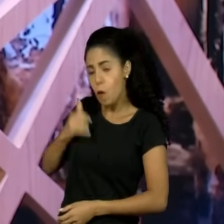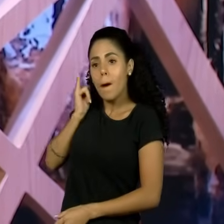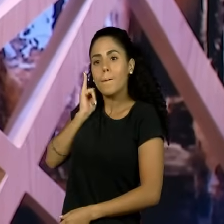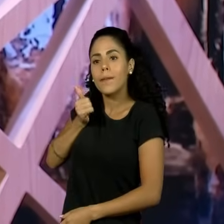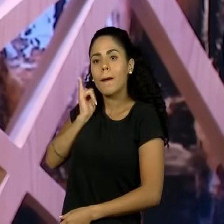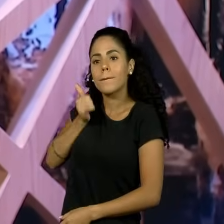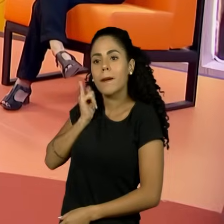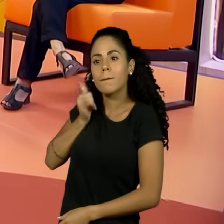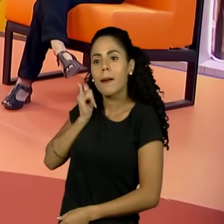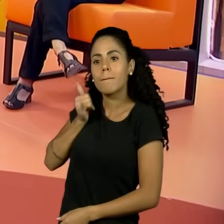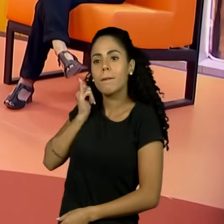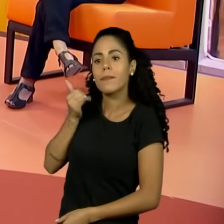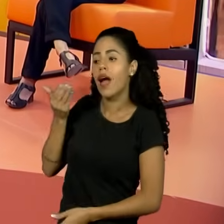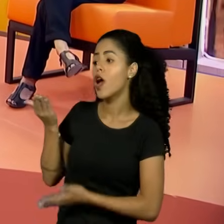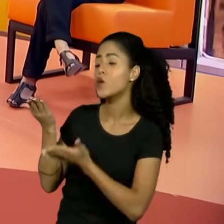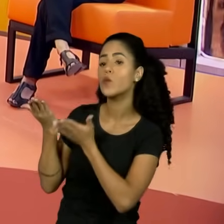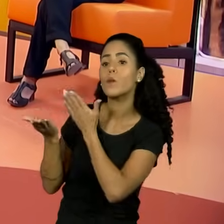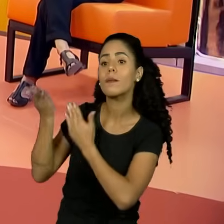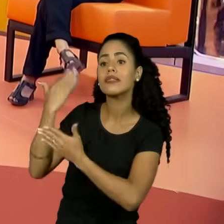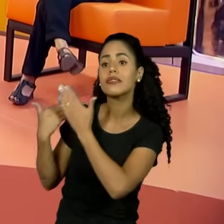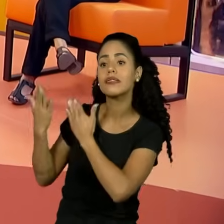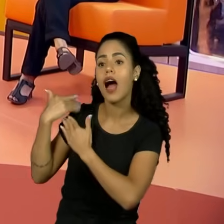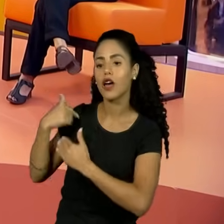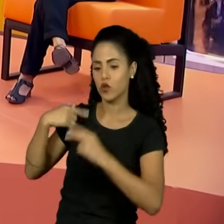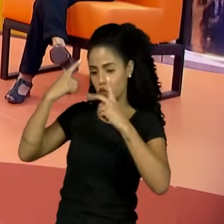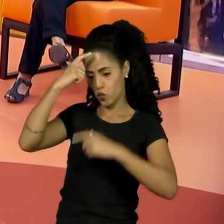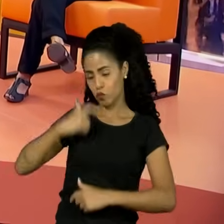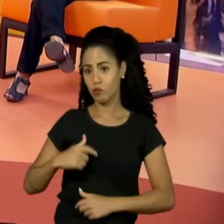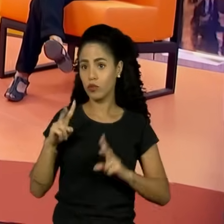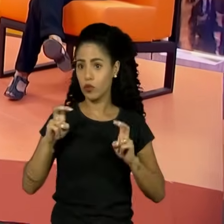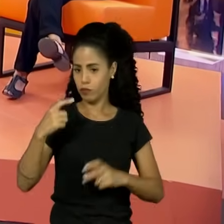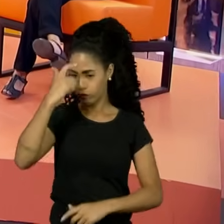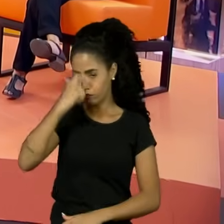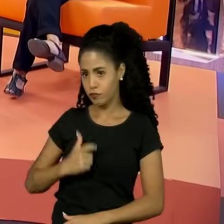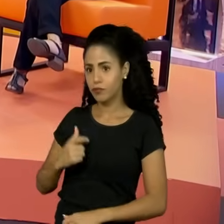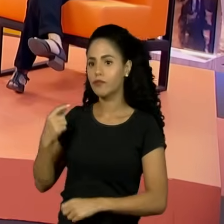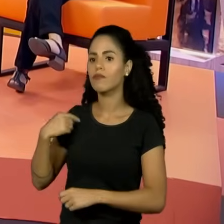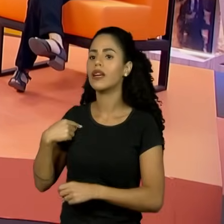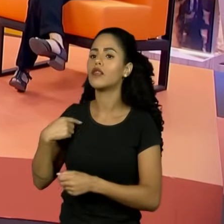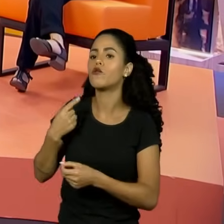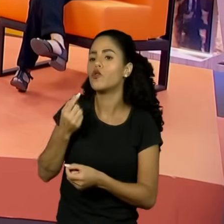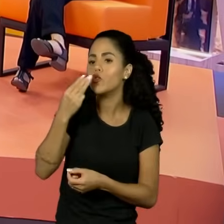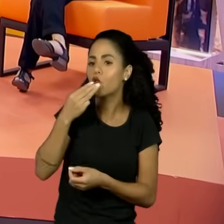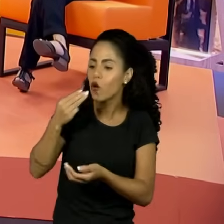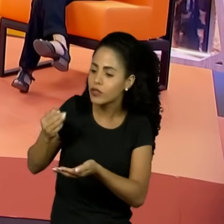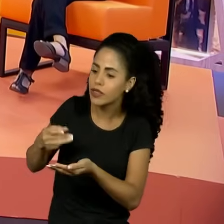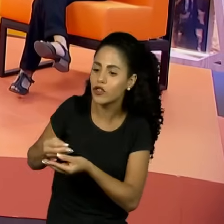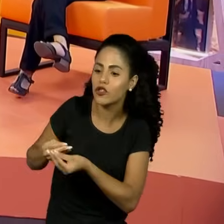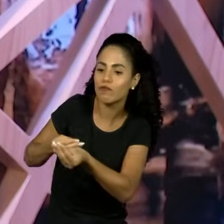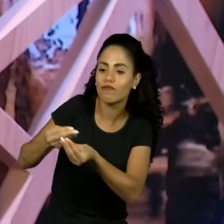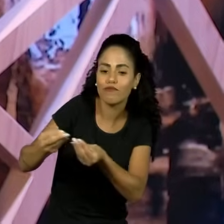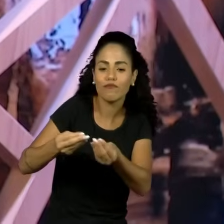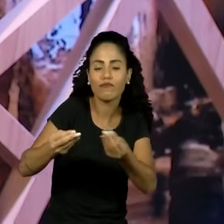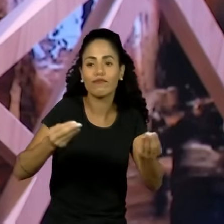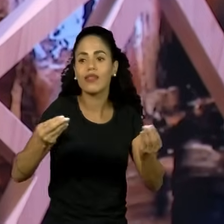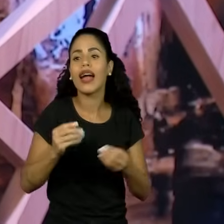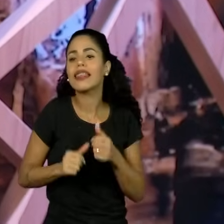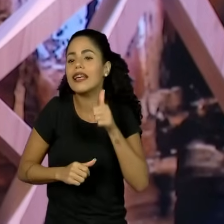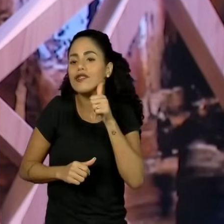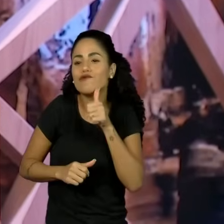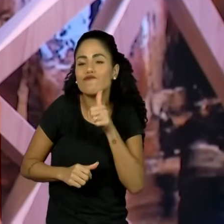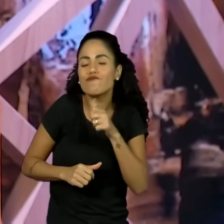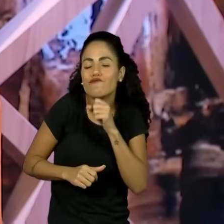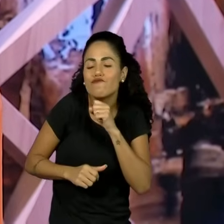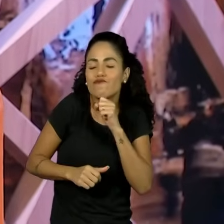que aconteceu comigo na infância. Então, a gente fala sobre a festa da Ibejada, quando a gente recolhia doces nas casas das senhoras.